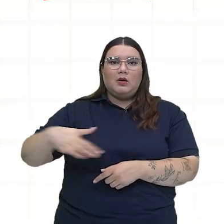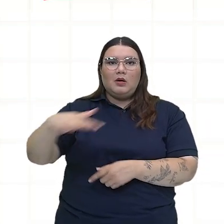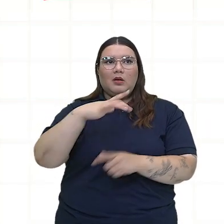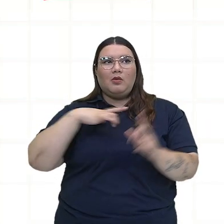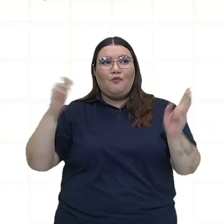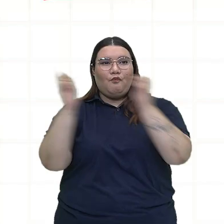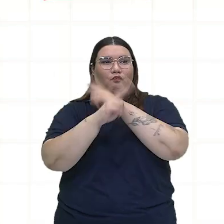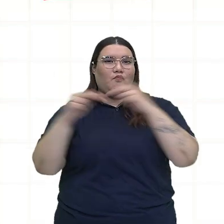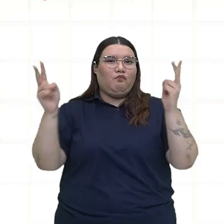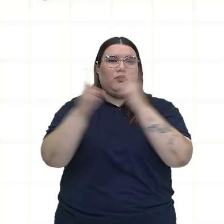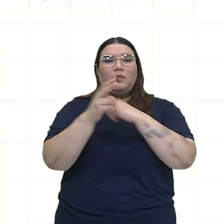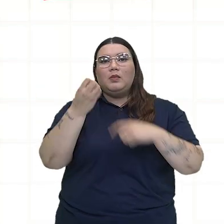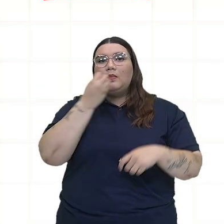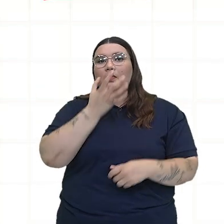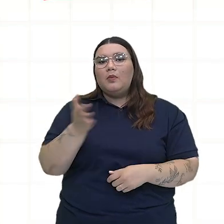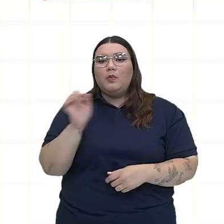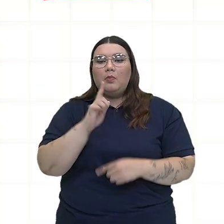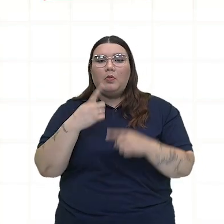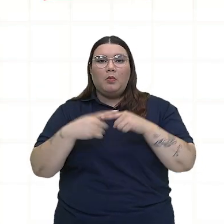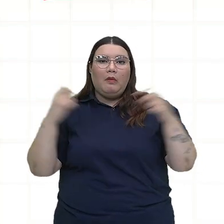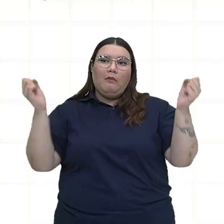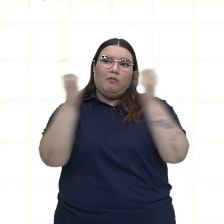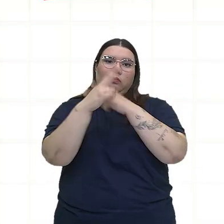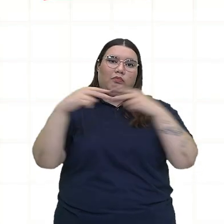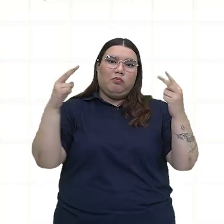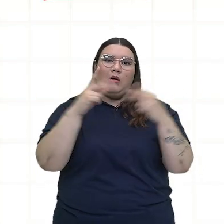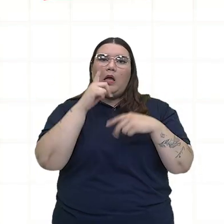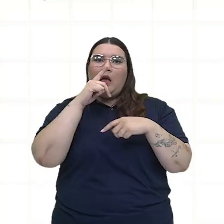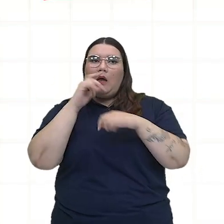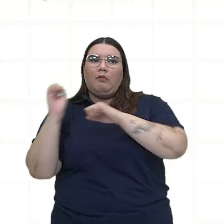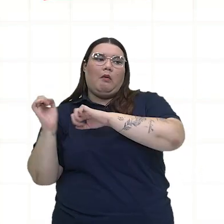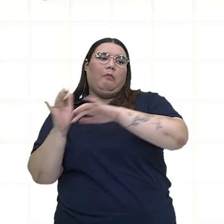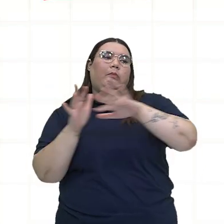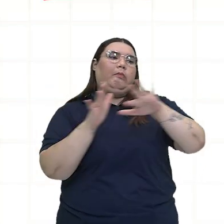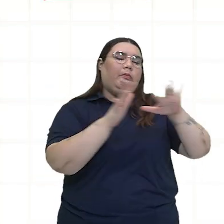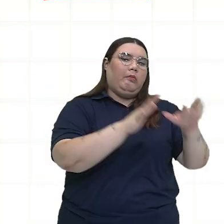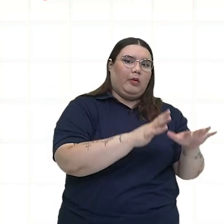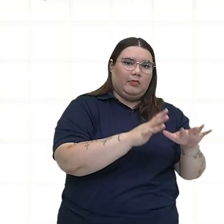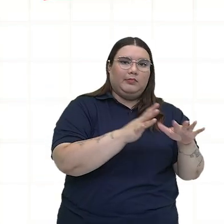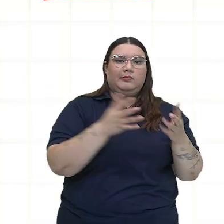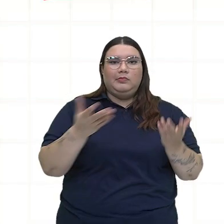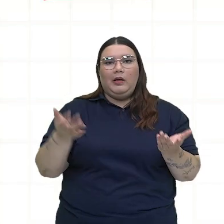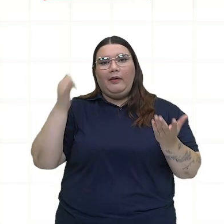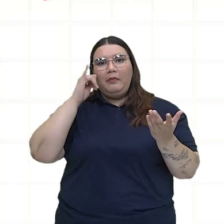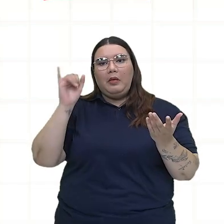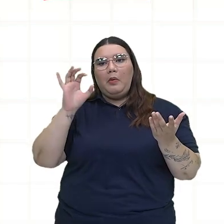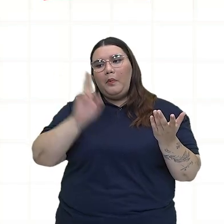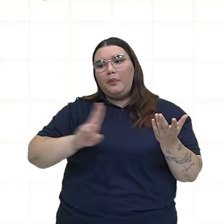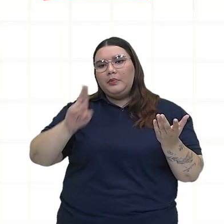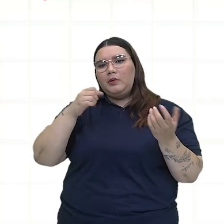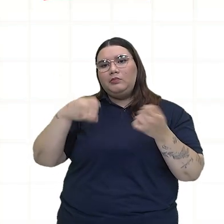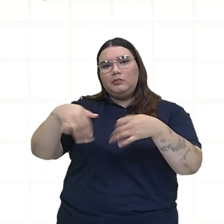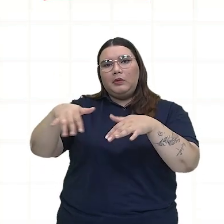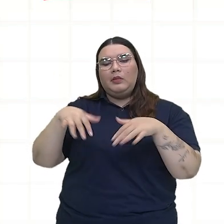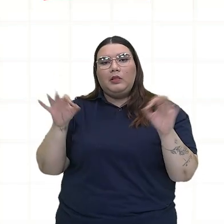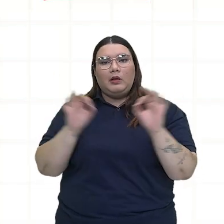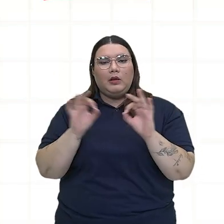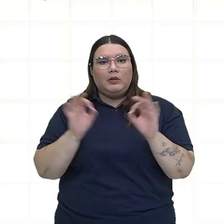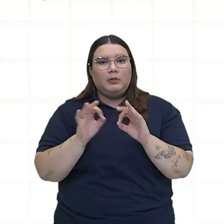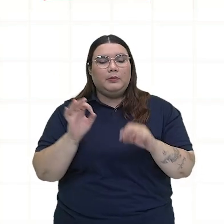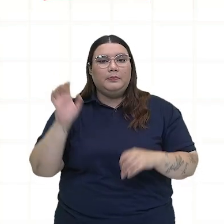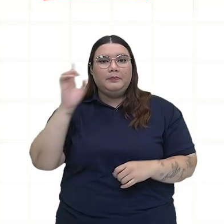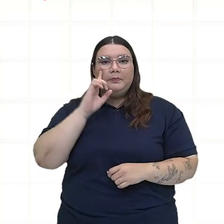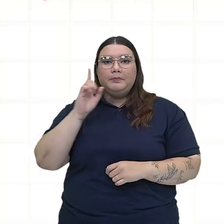para regiões com ventos fortes, porque o vento vai levar essa água em outra direção e não sendo utilizada para a plantação. Então, olha